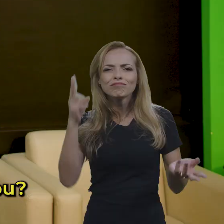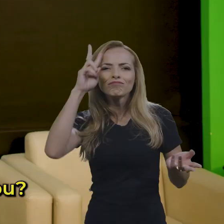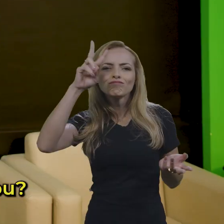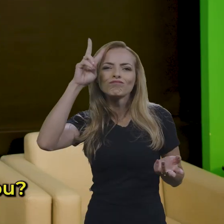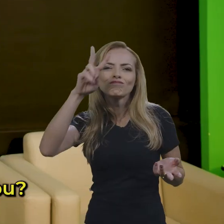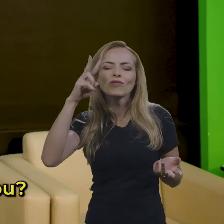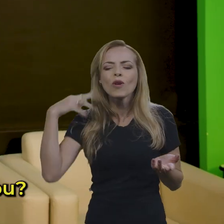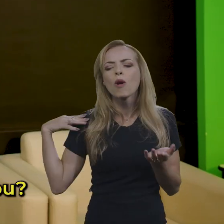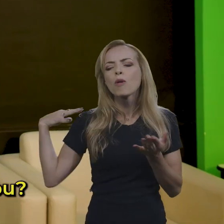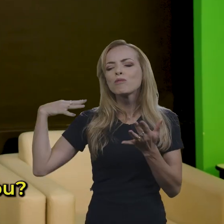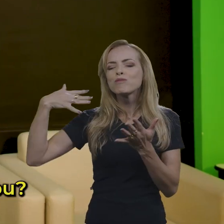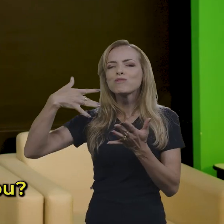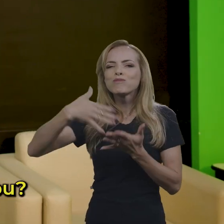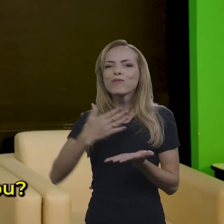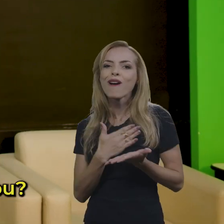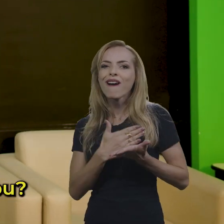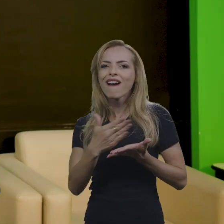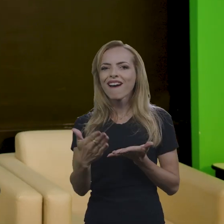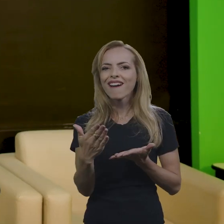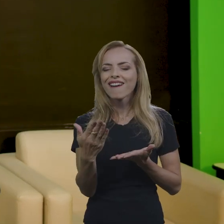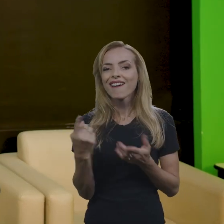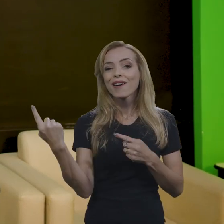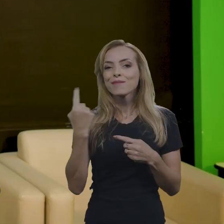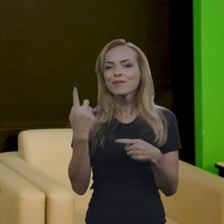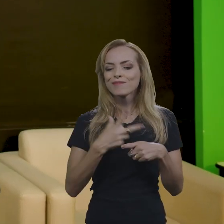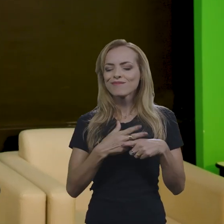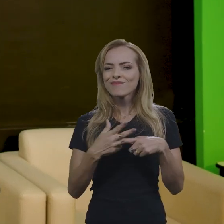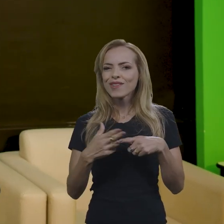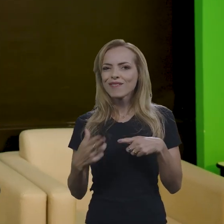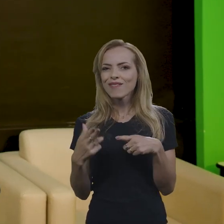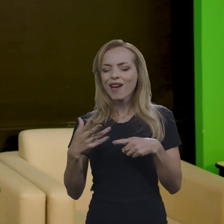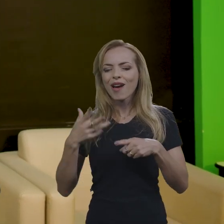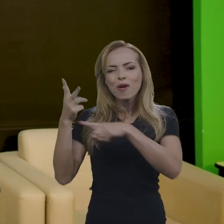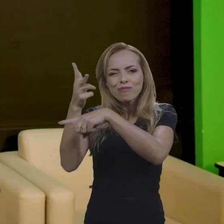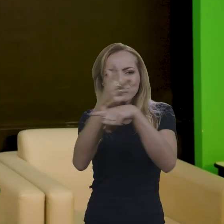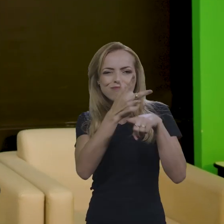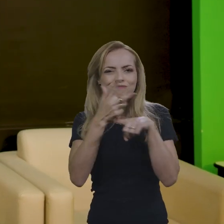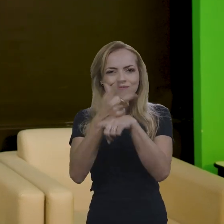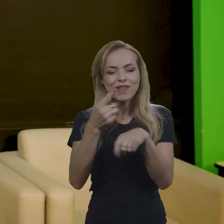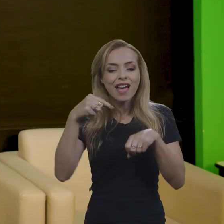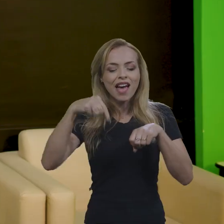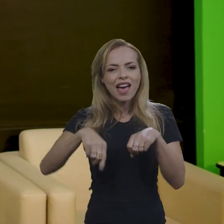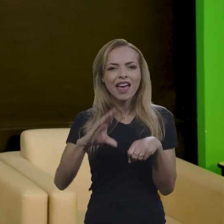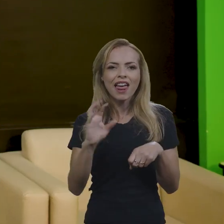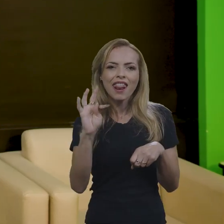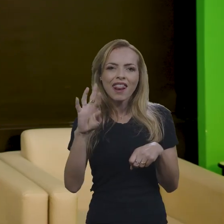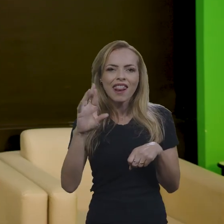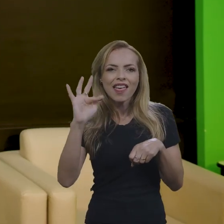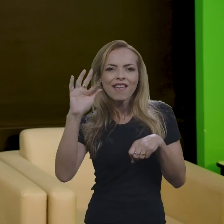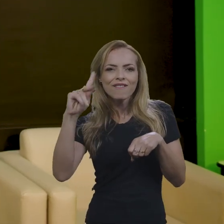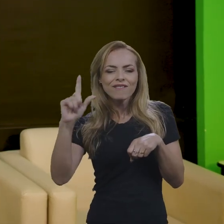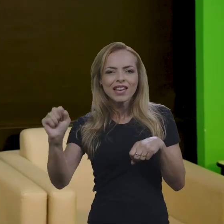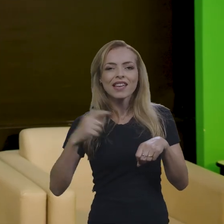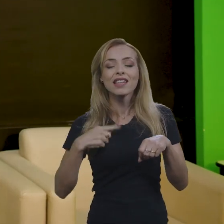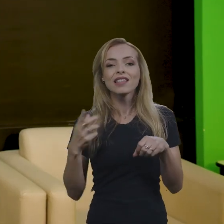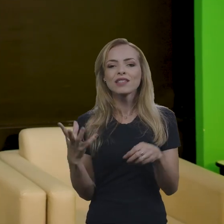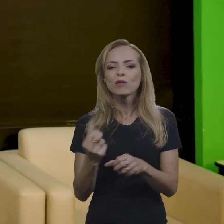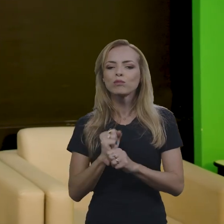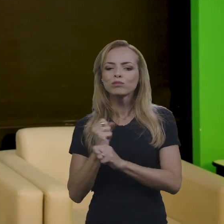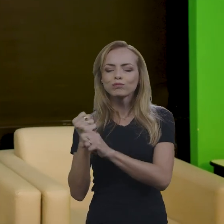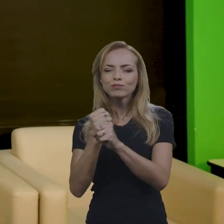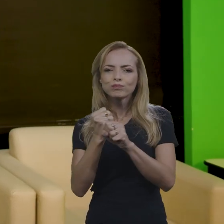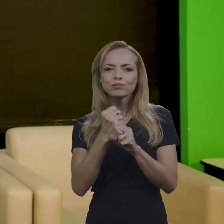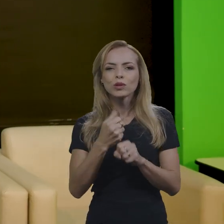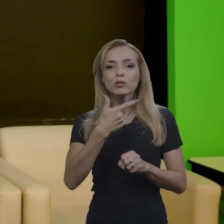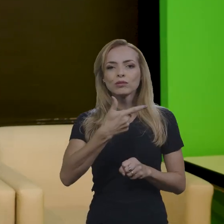Vocês lembram onde tudo começou? Nossos primeiros episódios foram gravados aqui, no estúdio do CRTV e exibidos em